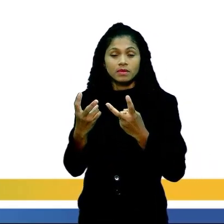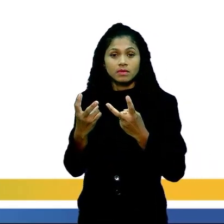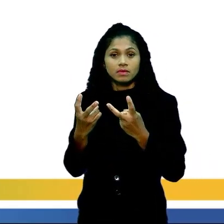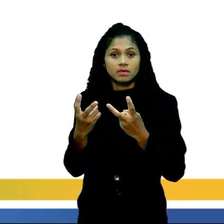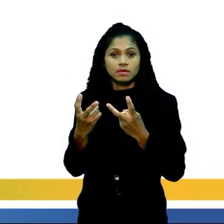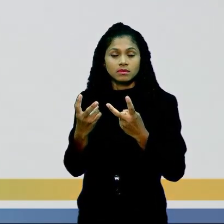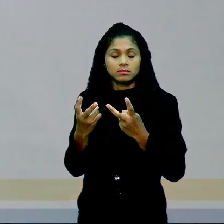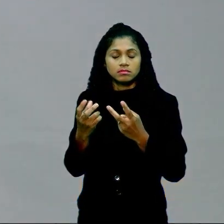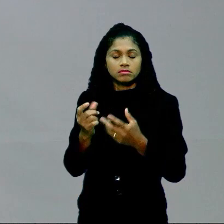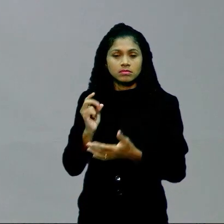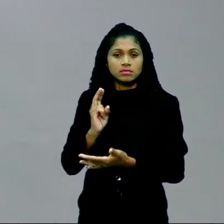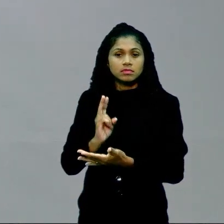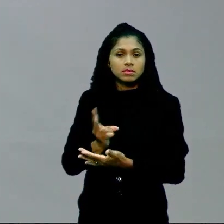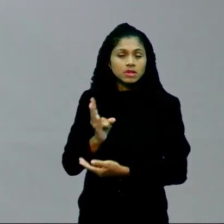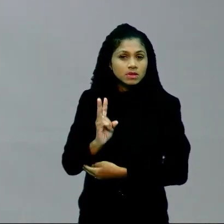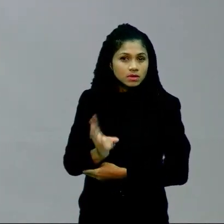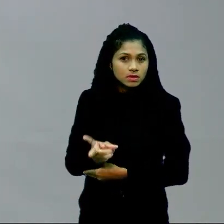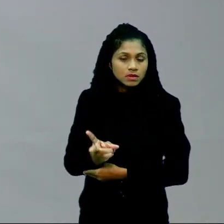gente